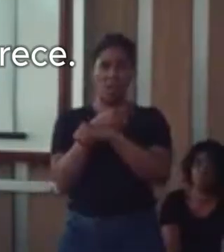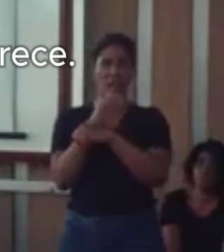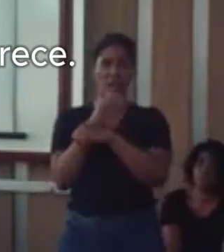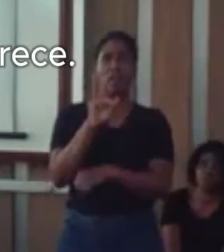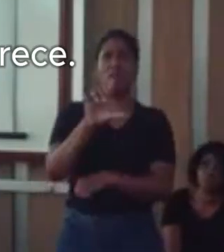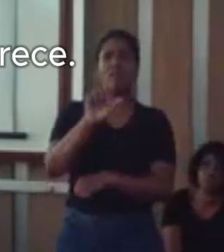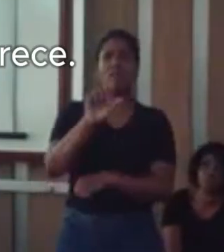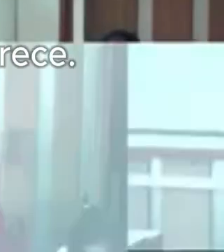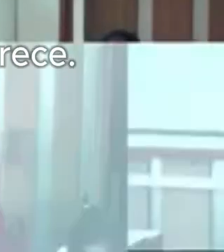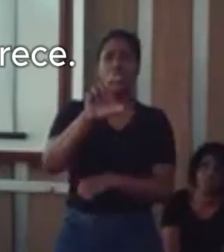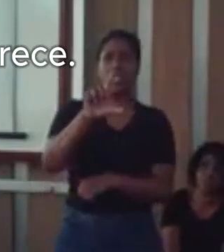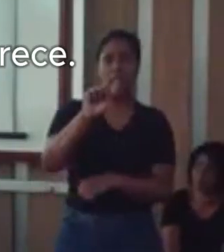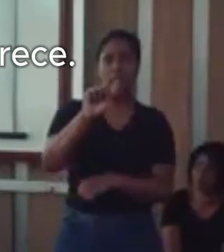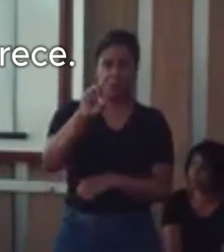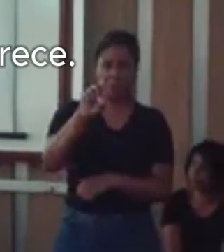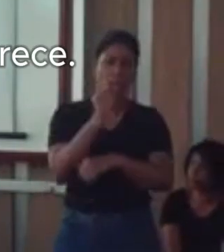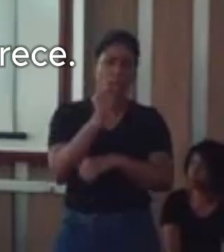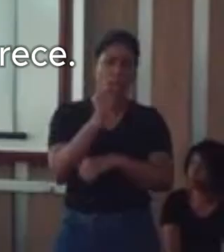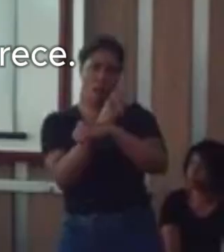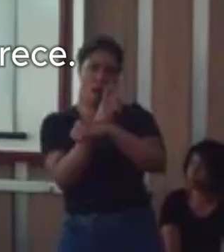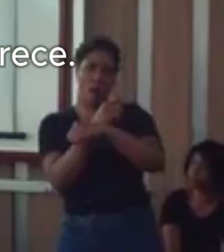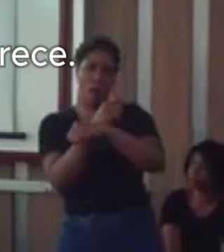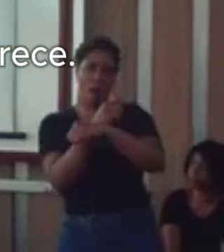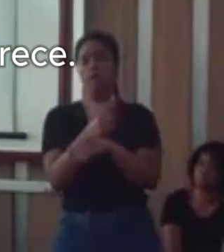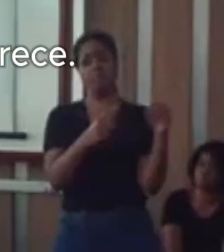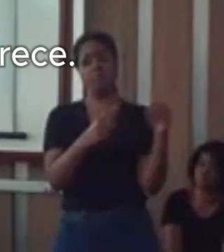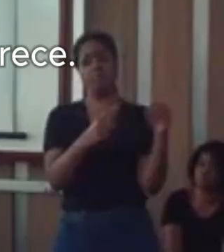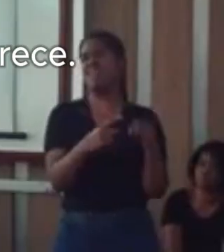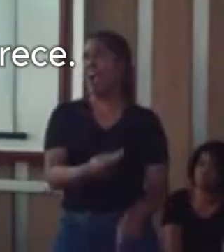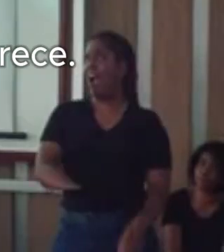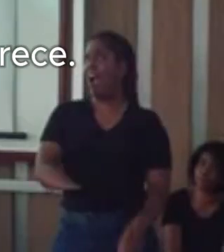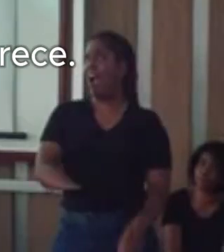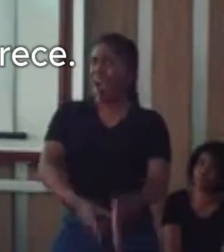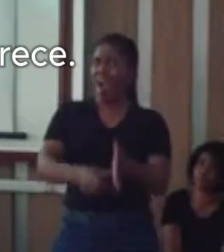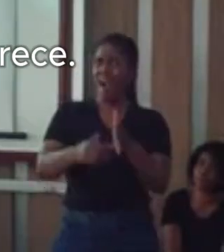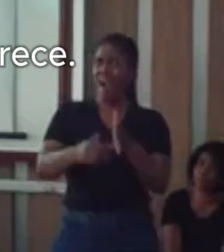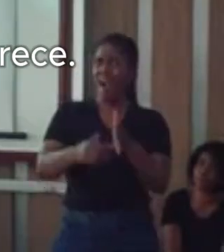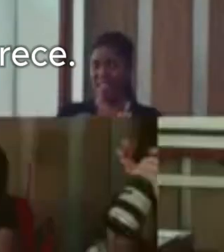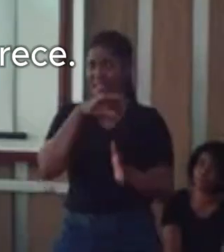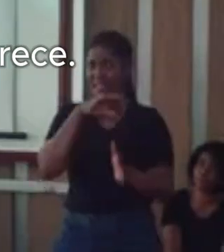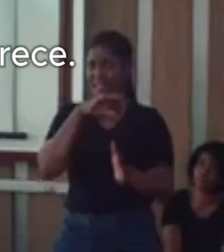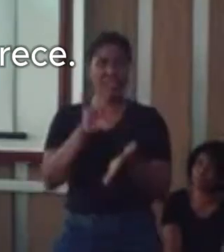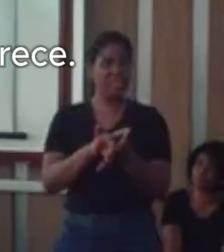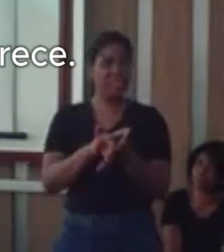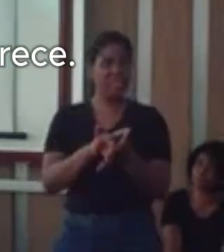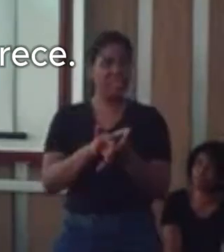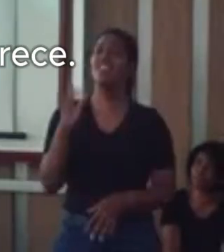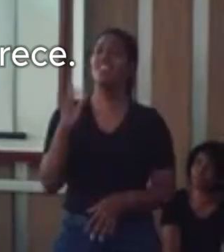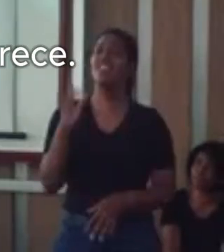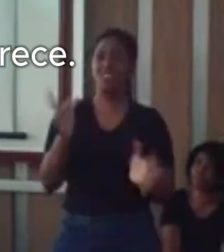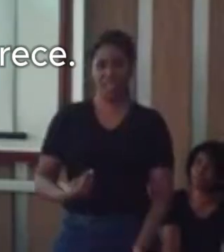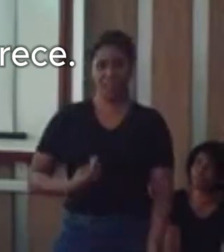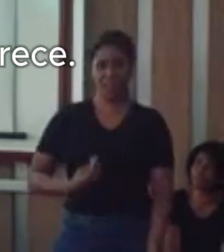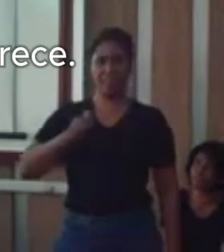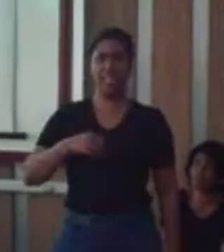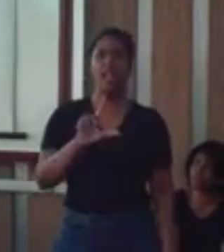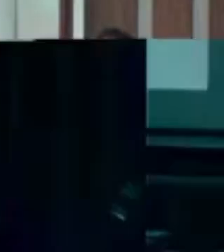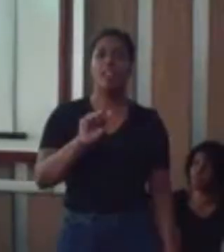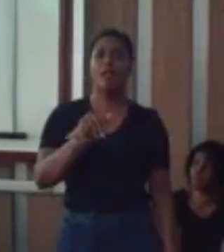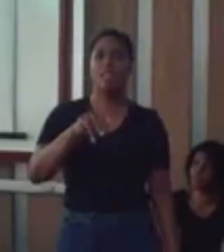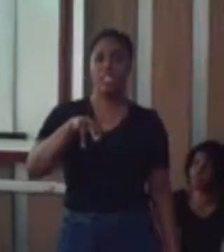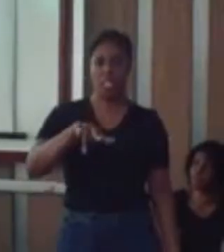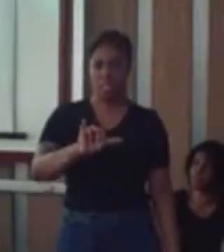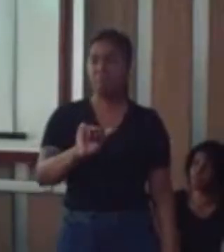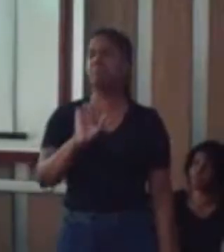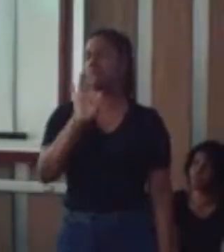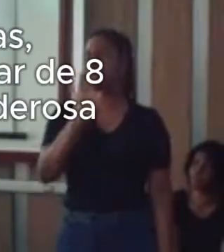Quem é da biologia? Já tinha, antes de ser animal mesmo, já tinha laminina.